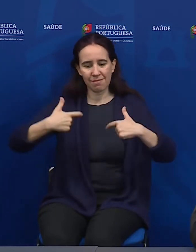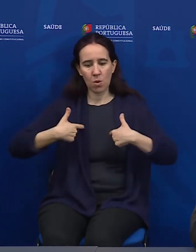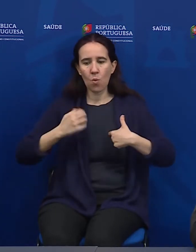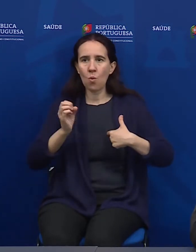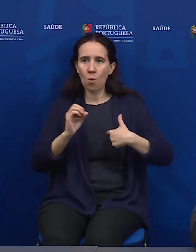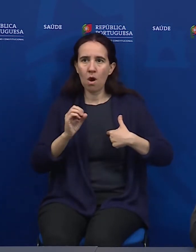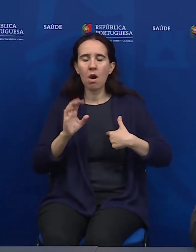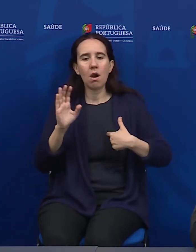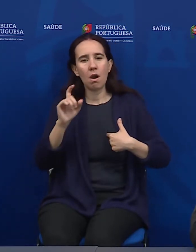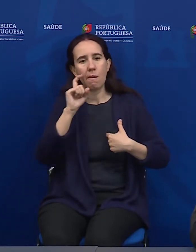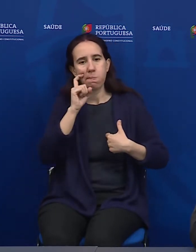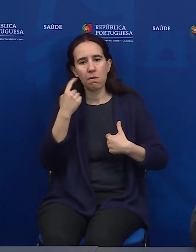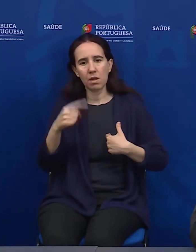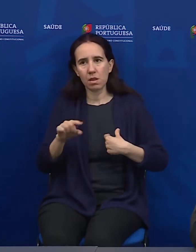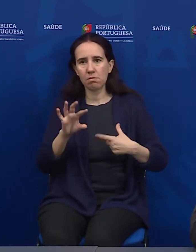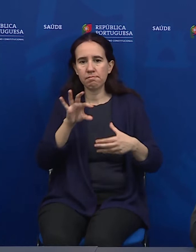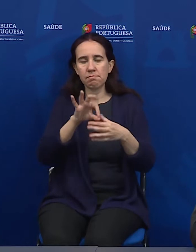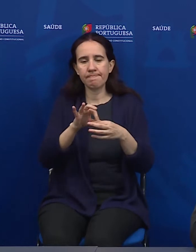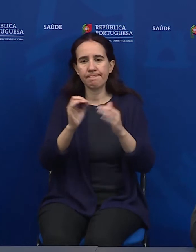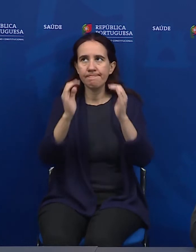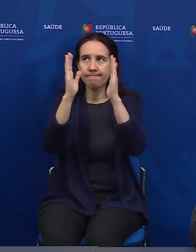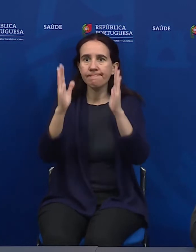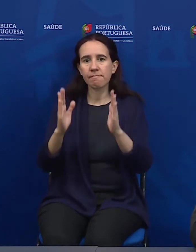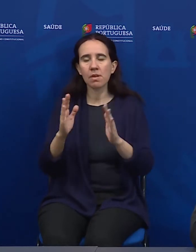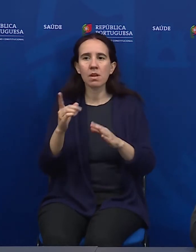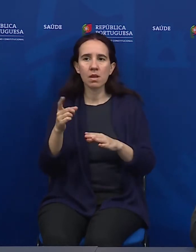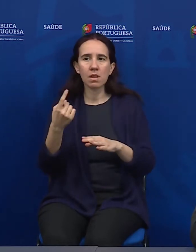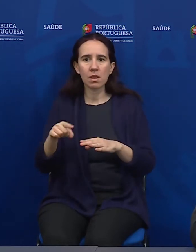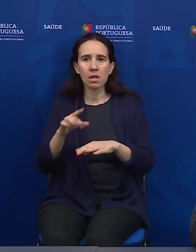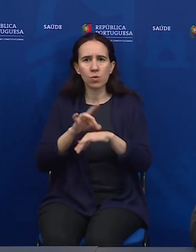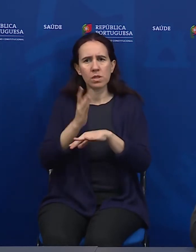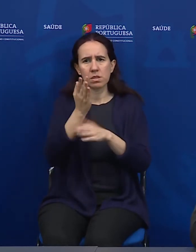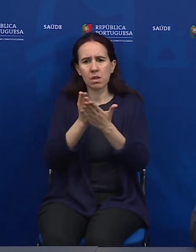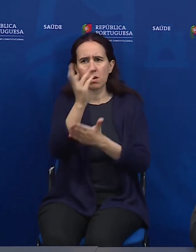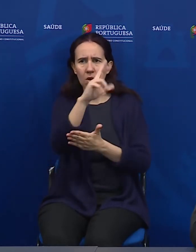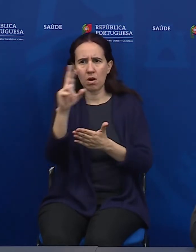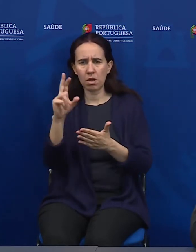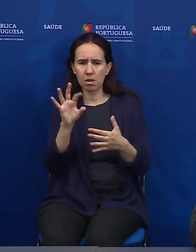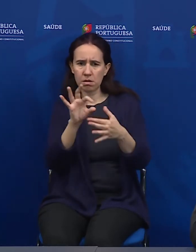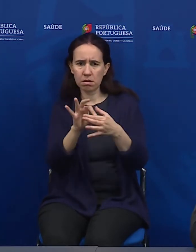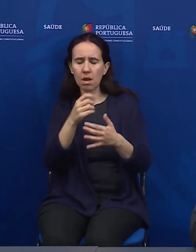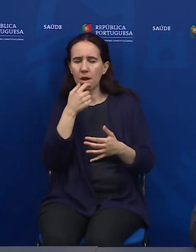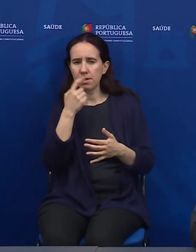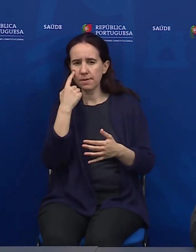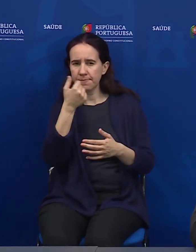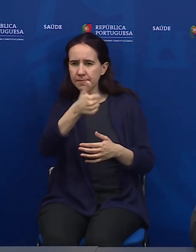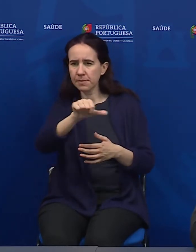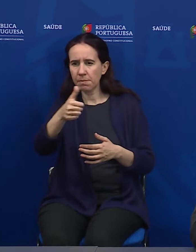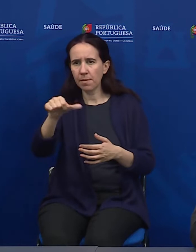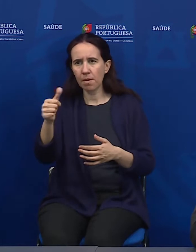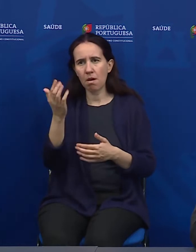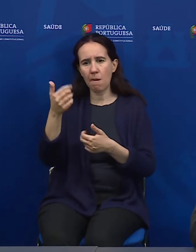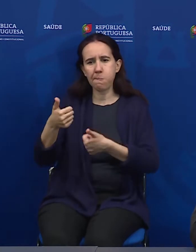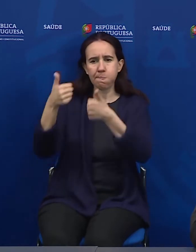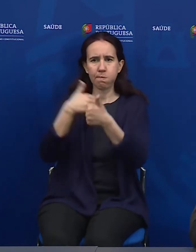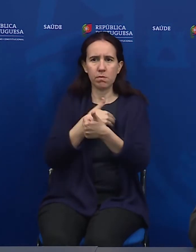cobertos pela questão ou pelo chapéu da doença crónica, tendo de ser, obviamente, validado pela